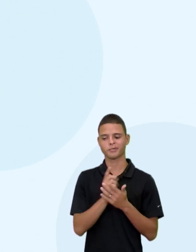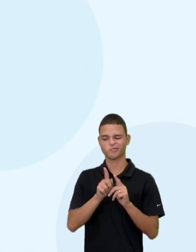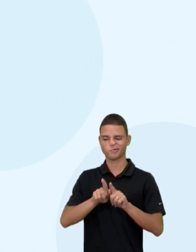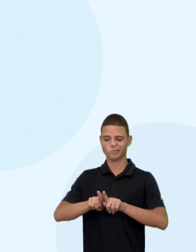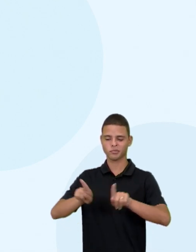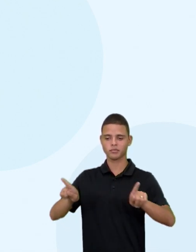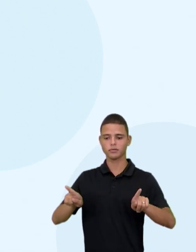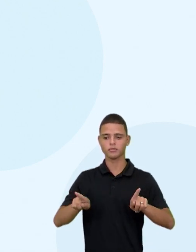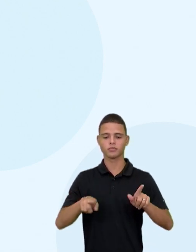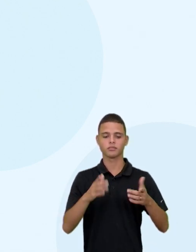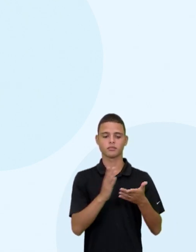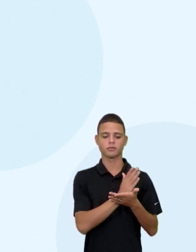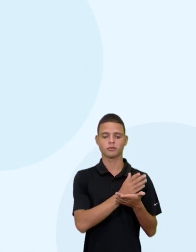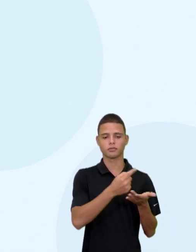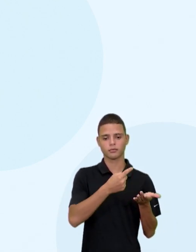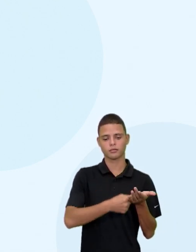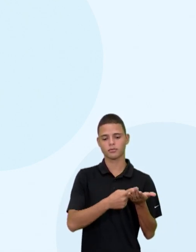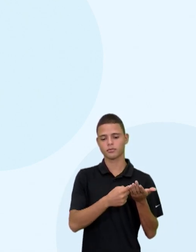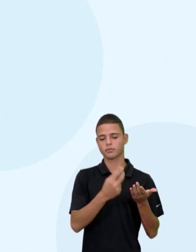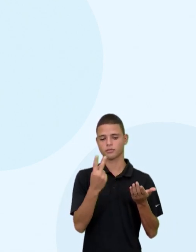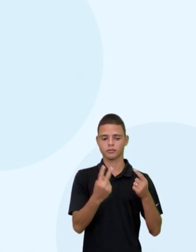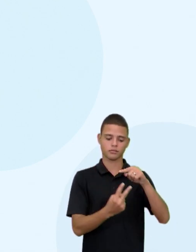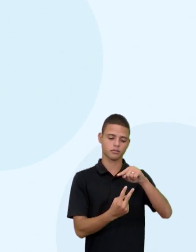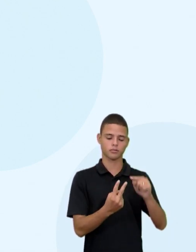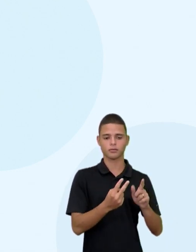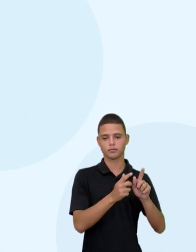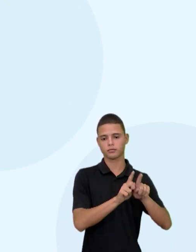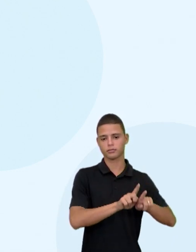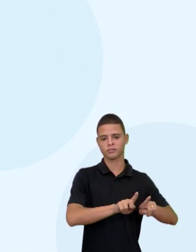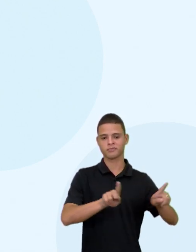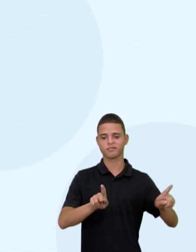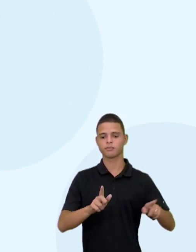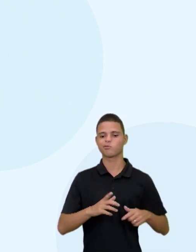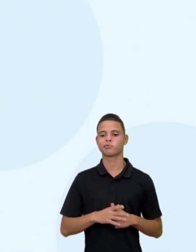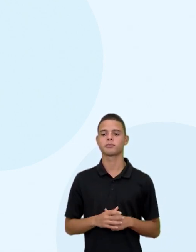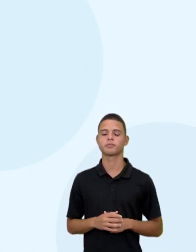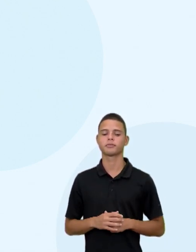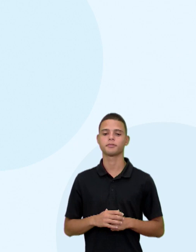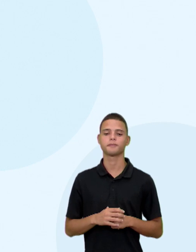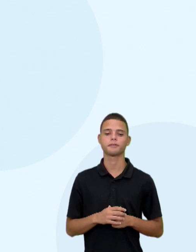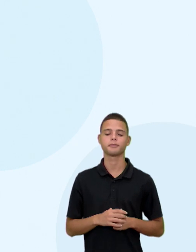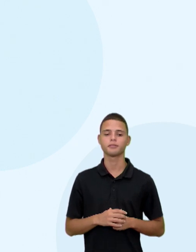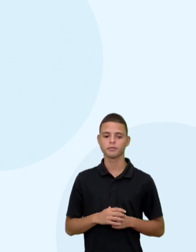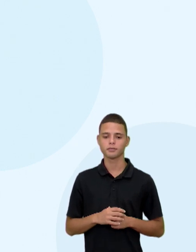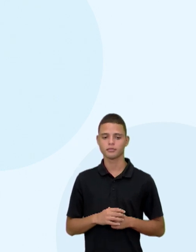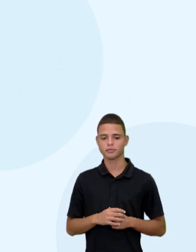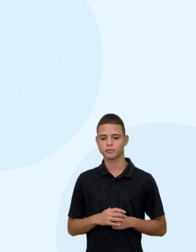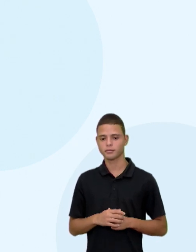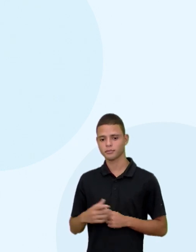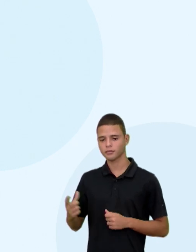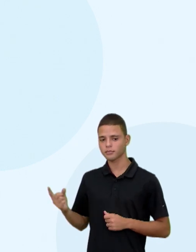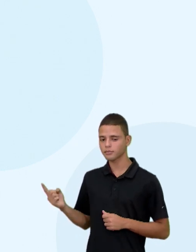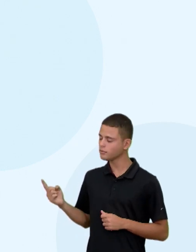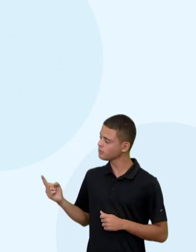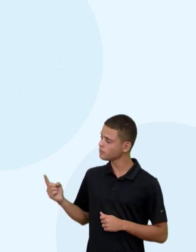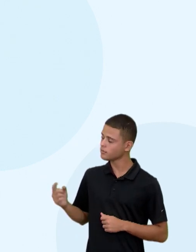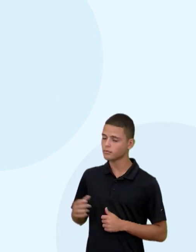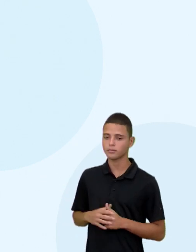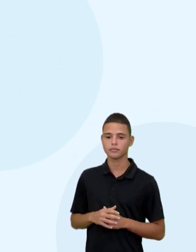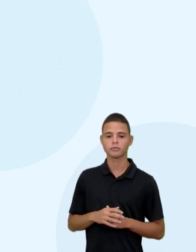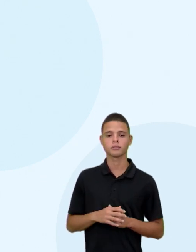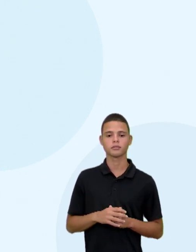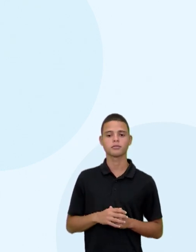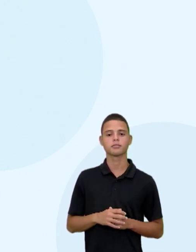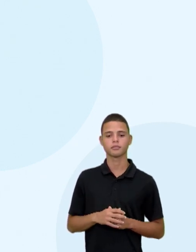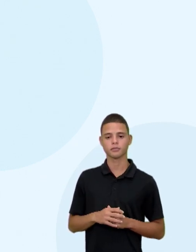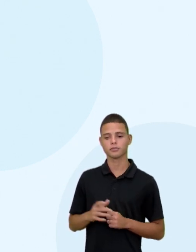foram acordos feitos aí, né, antes de entrar aí com o juizado. E aí nós temos aí um gráfico, né, também um gráfico de linhas do